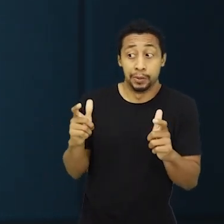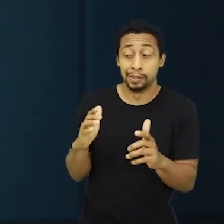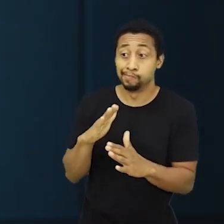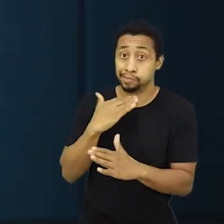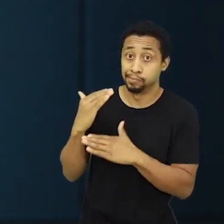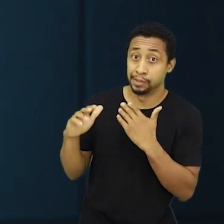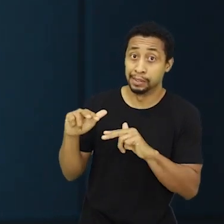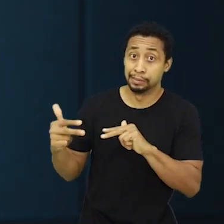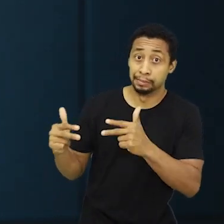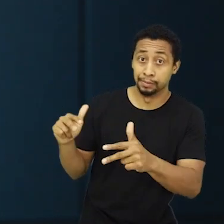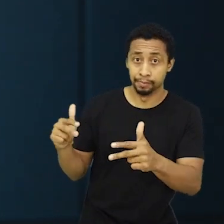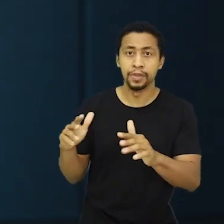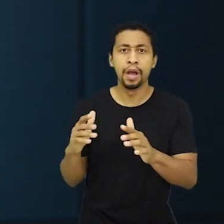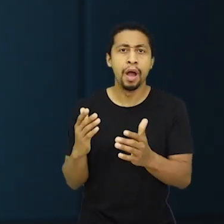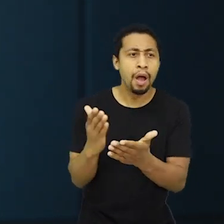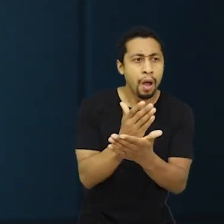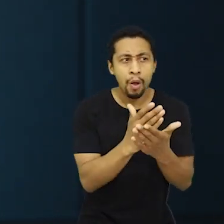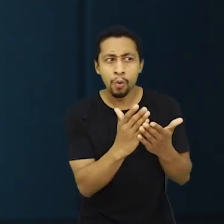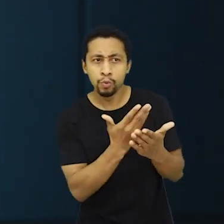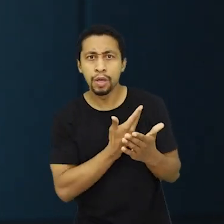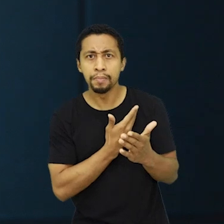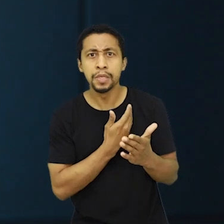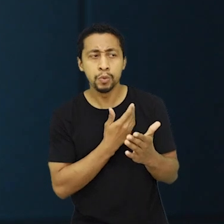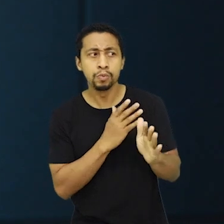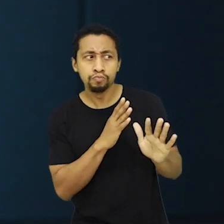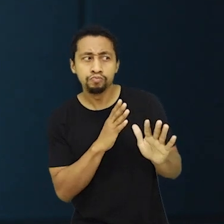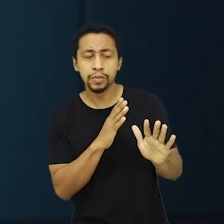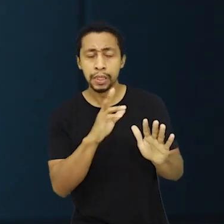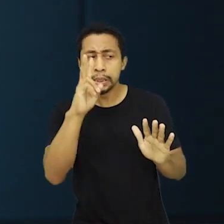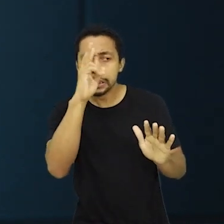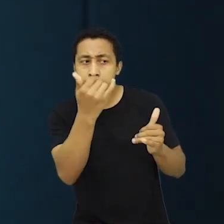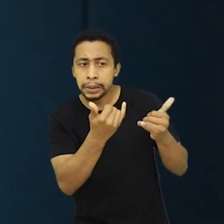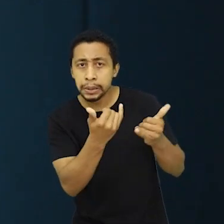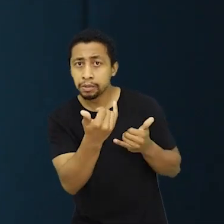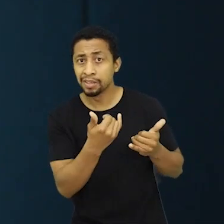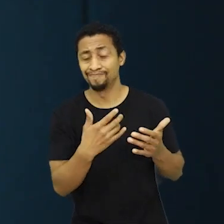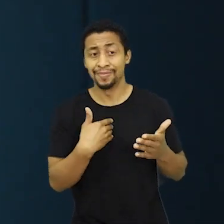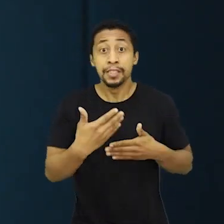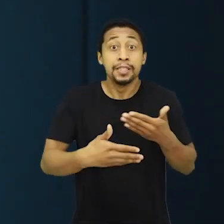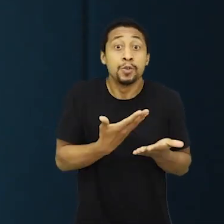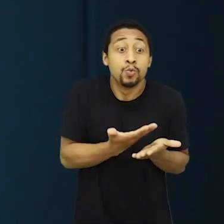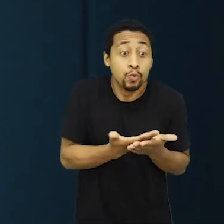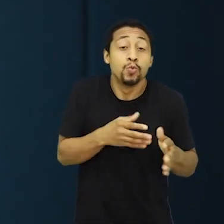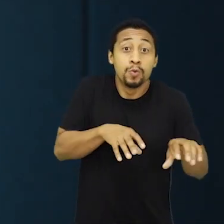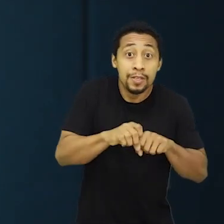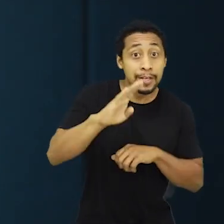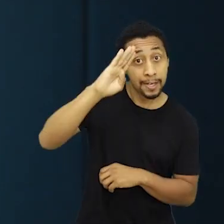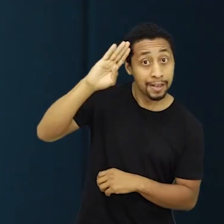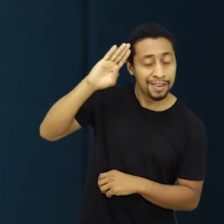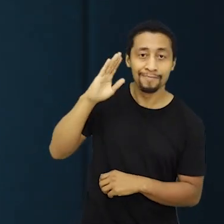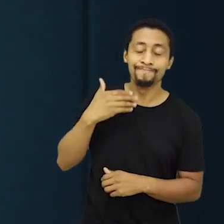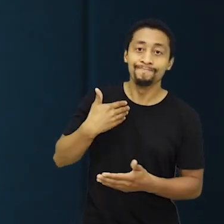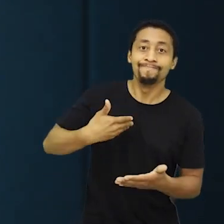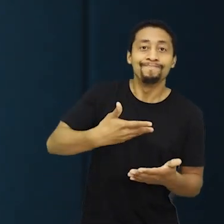tenha notícia conseguiu uma trajetória escolar e acadêmica longeva, e foi essa trajetória também